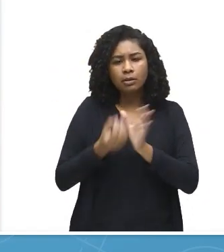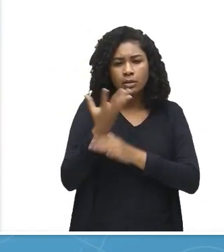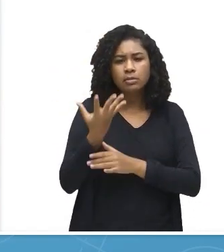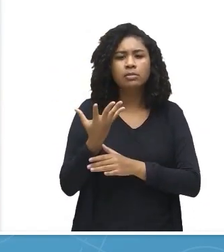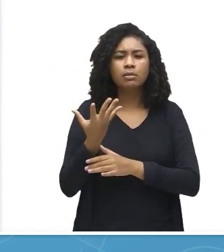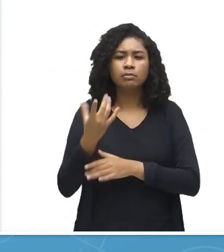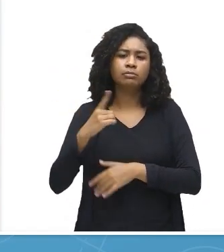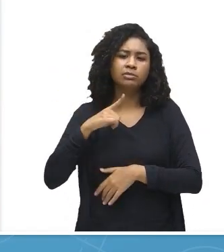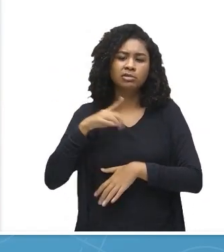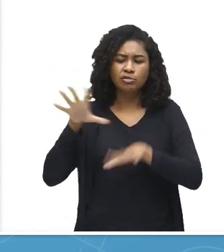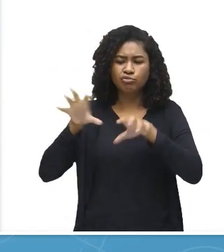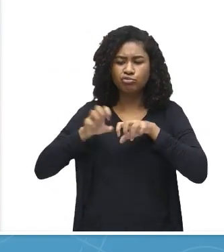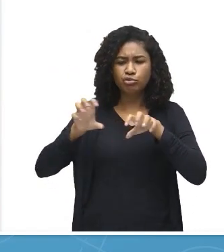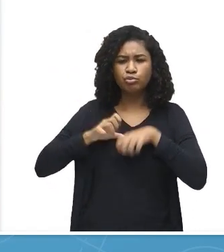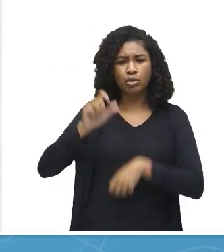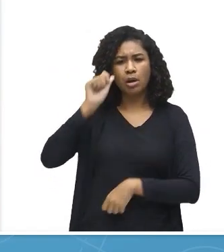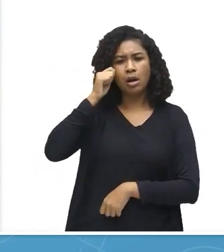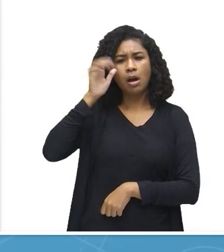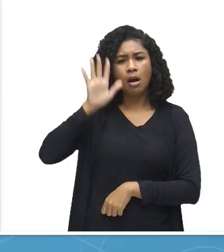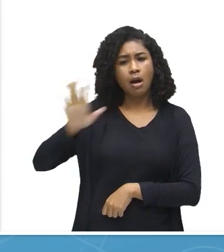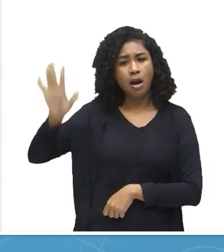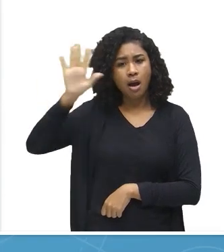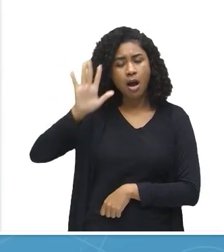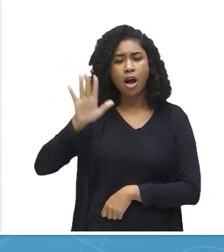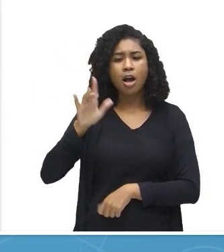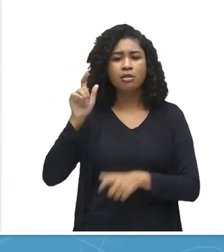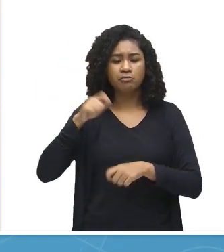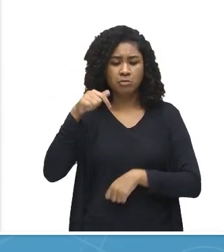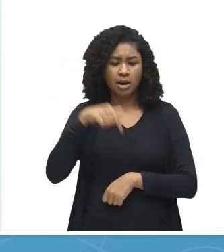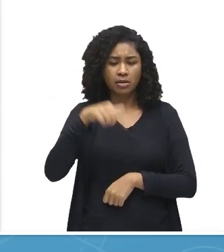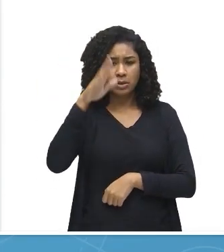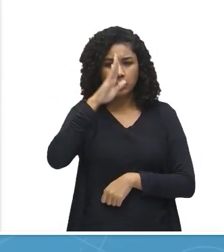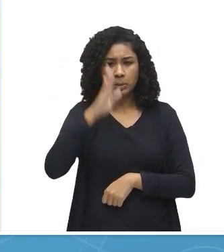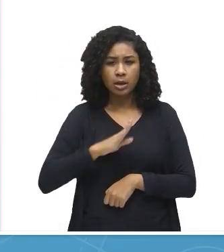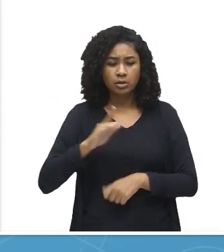se fortalecendo, né, dentro do país junto